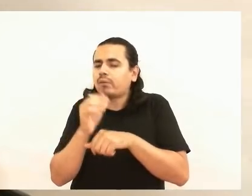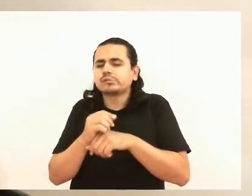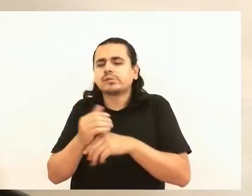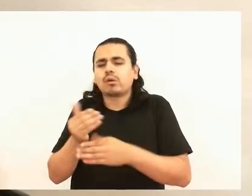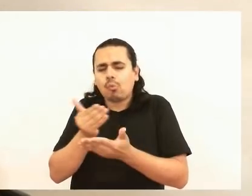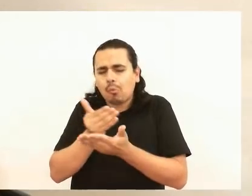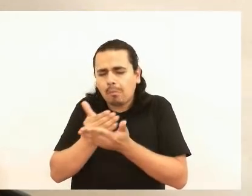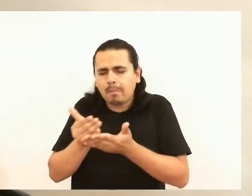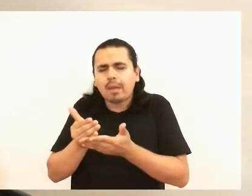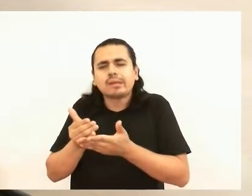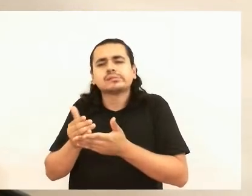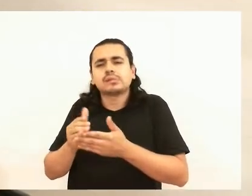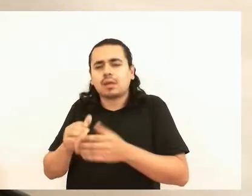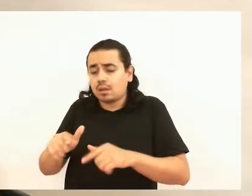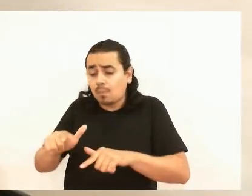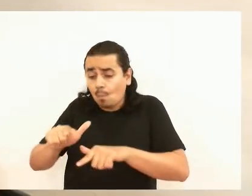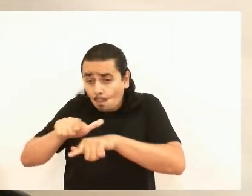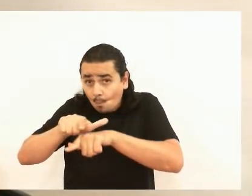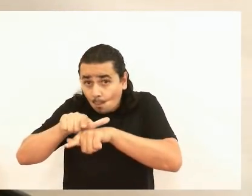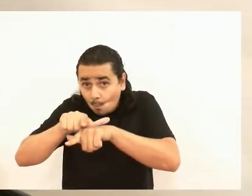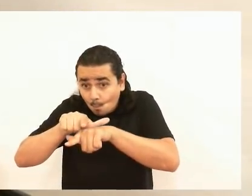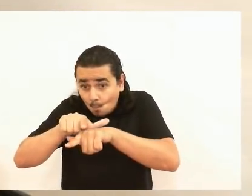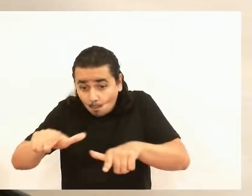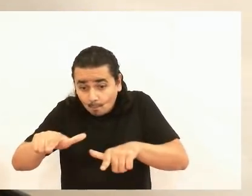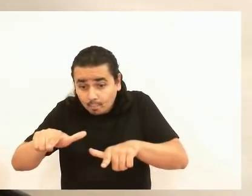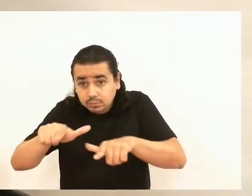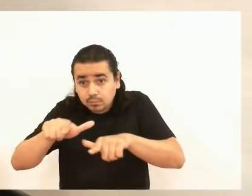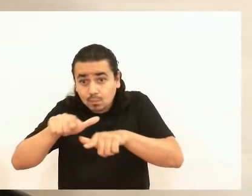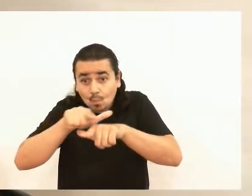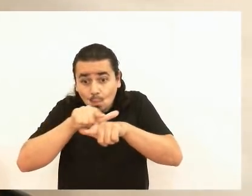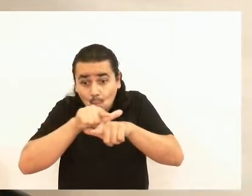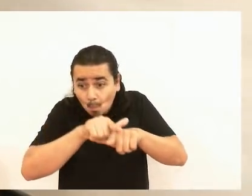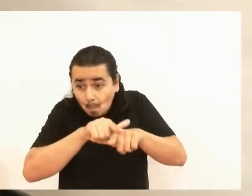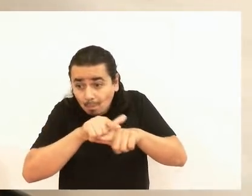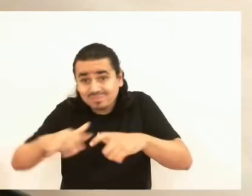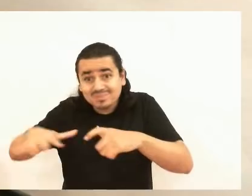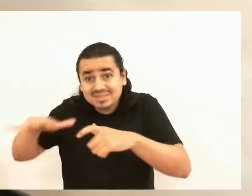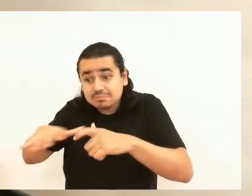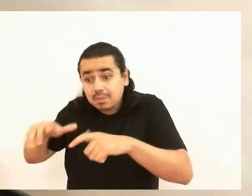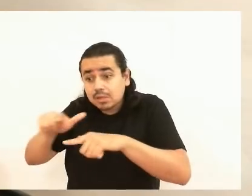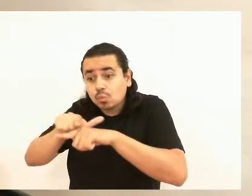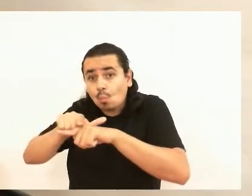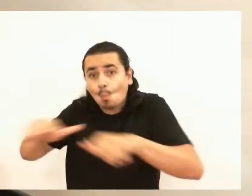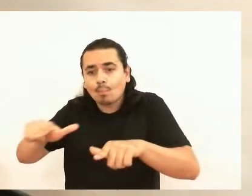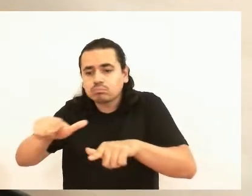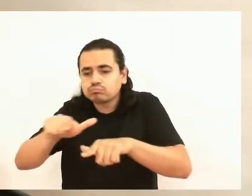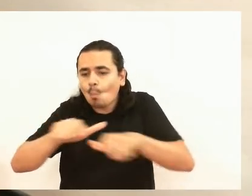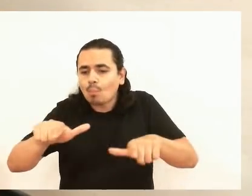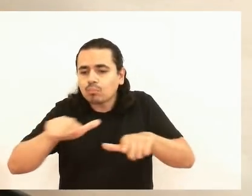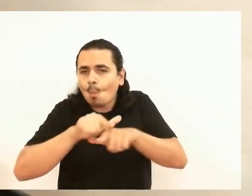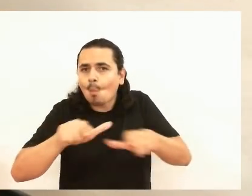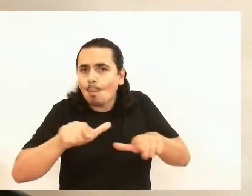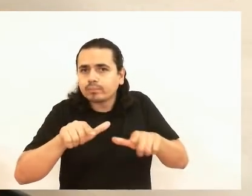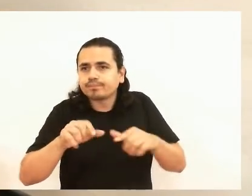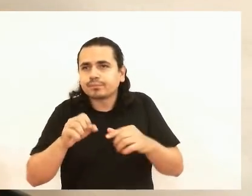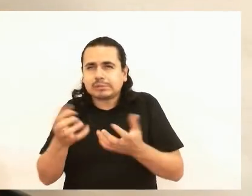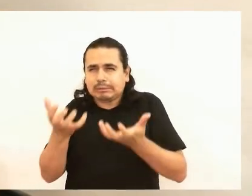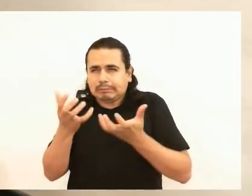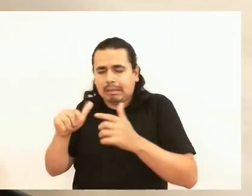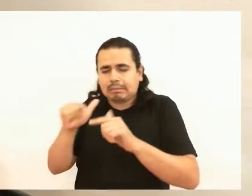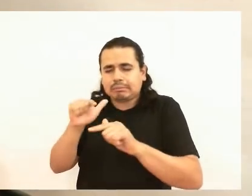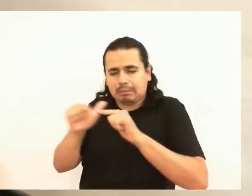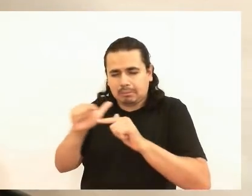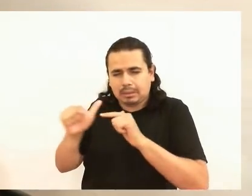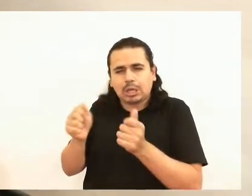limpar limpá de objetos então se você quer trabalhar se você tem a oportunidade